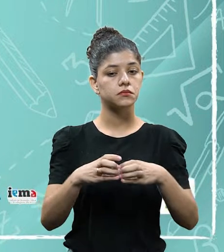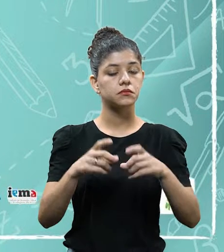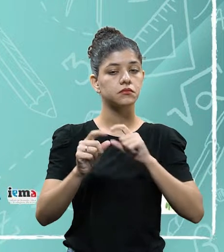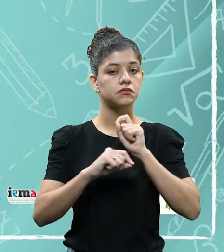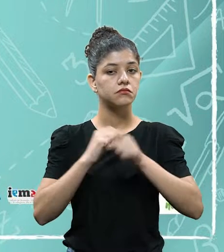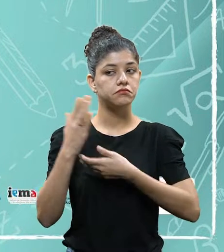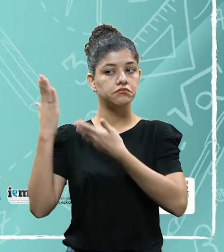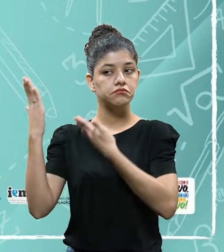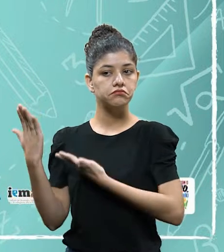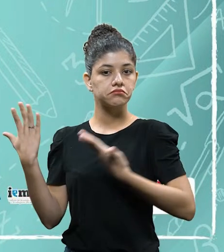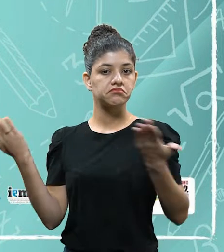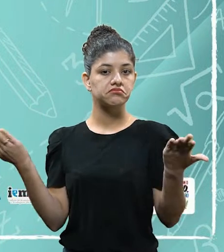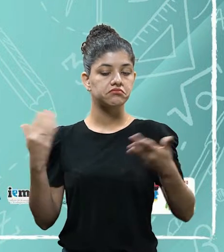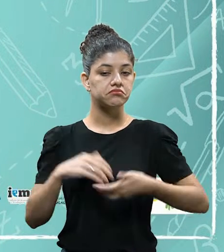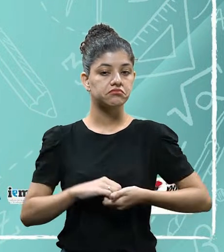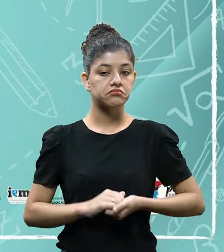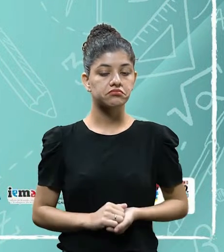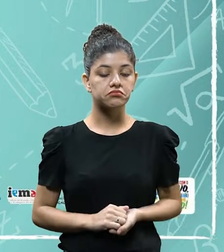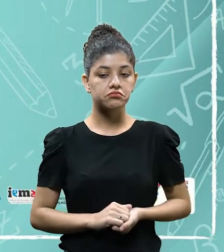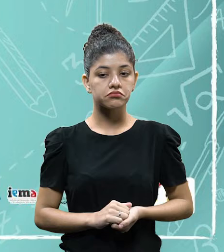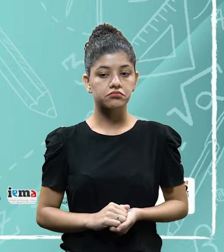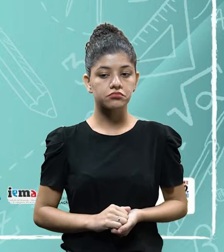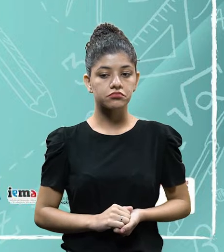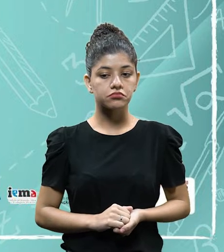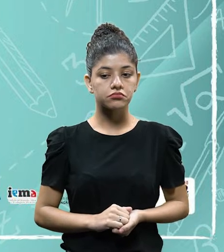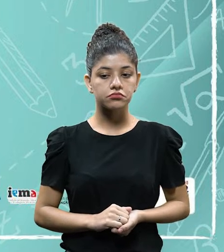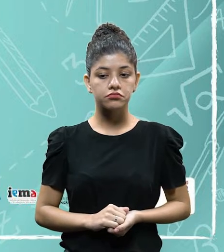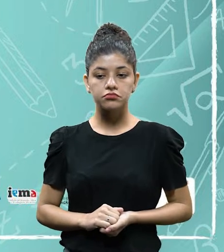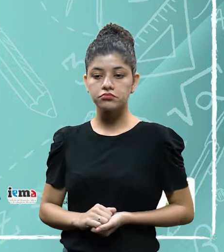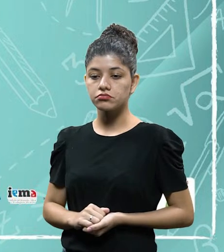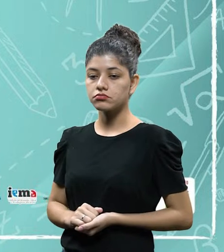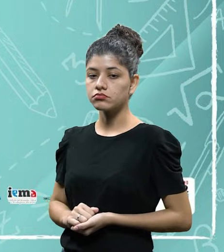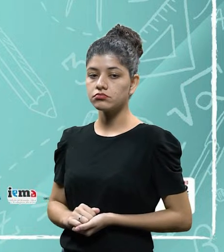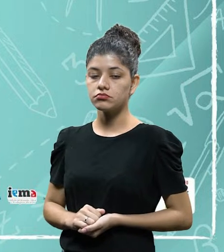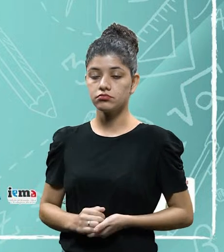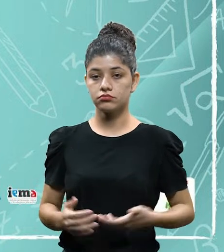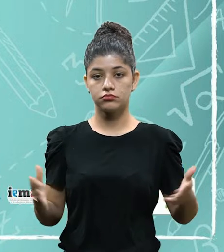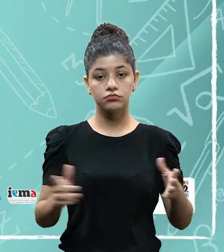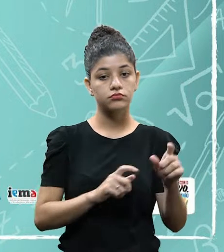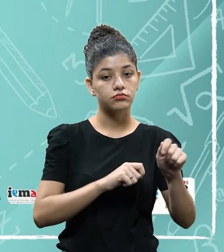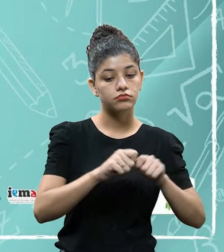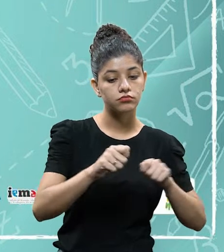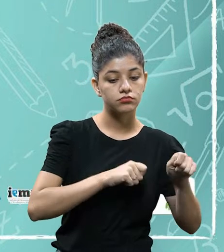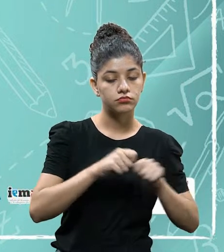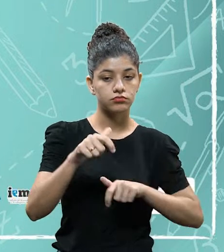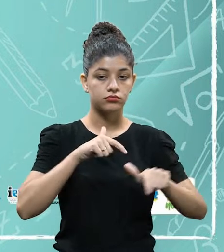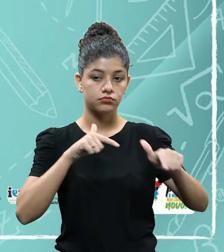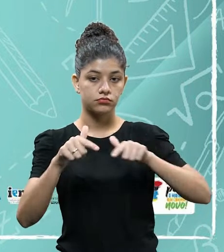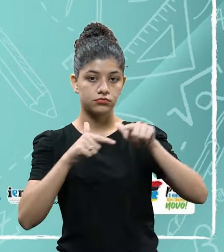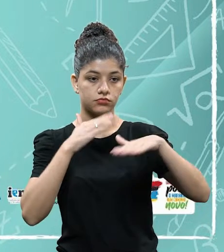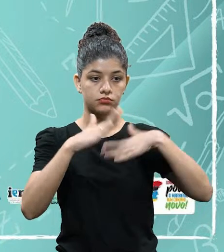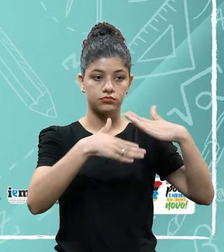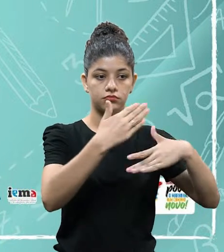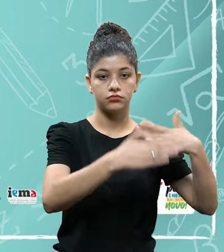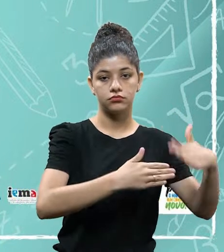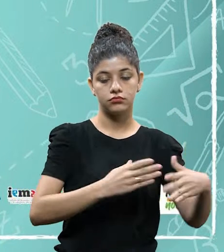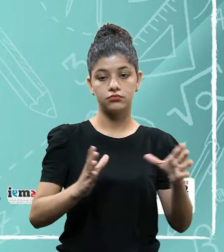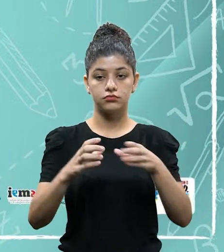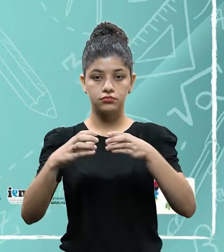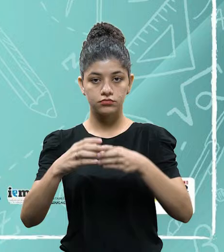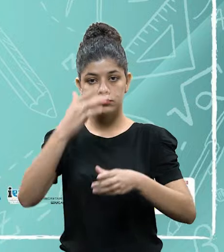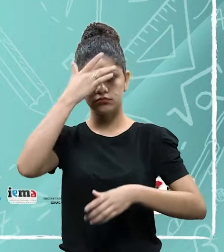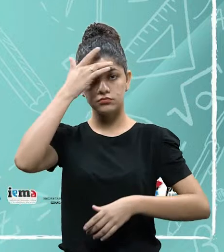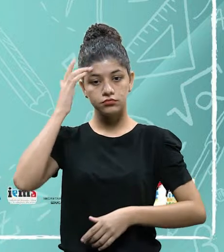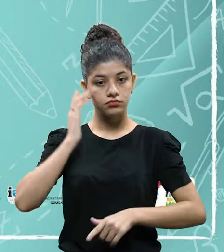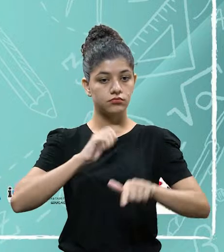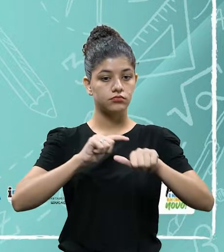equipes? O que é gestão de equipes? A gestão de equipes consiste no controle sobre o trabalho e desempenho de um determinado grupo